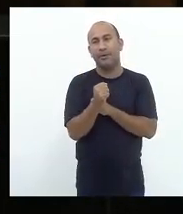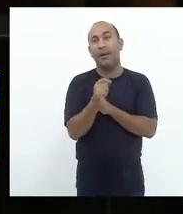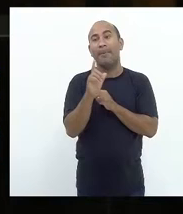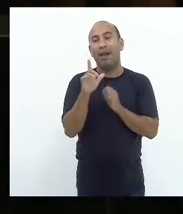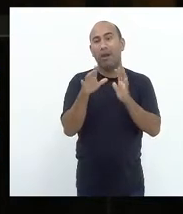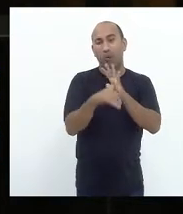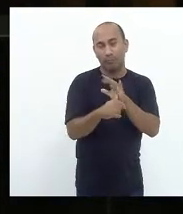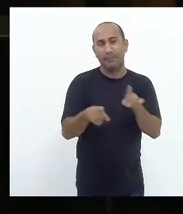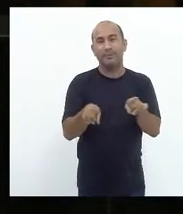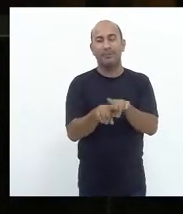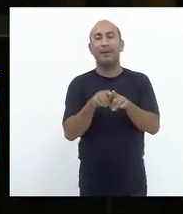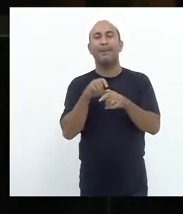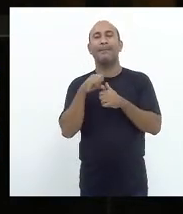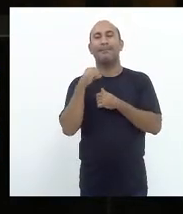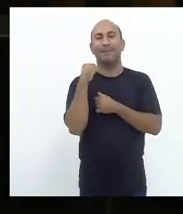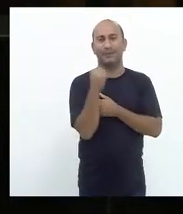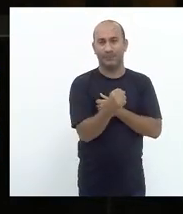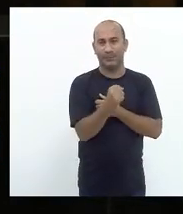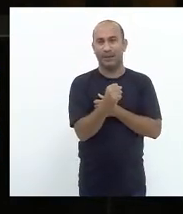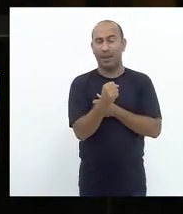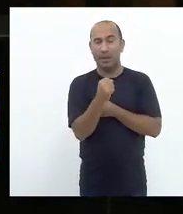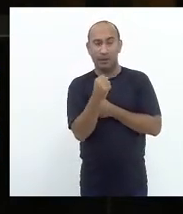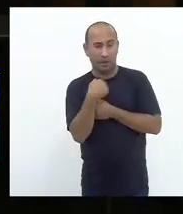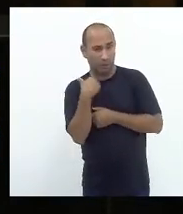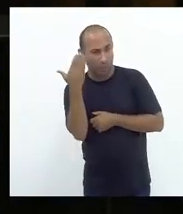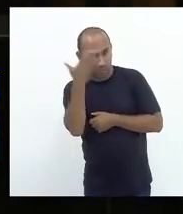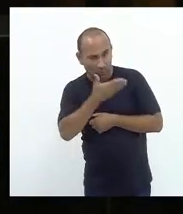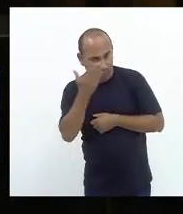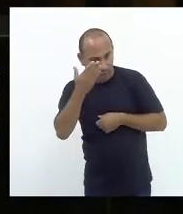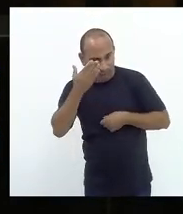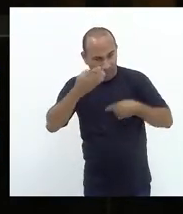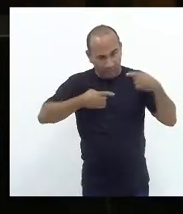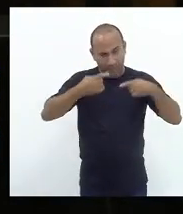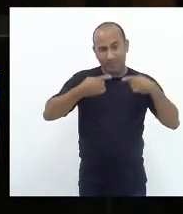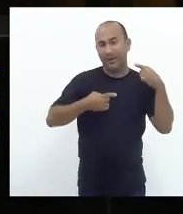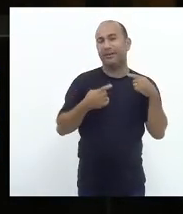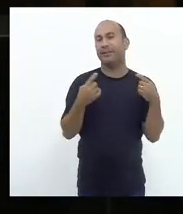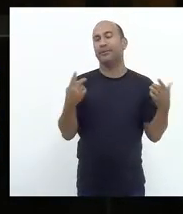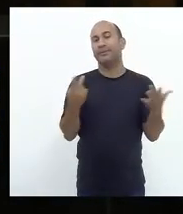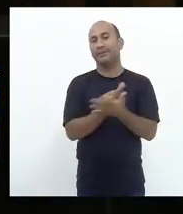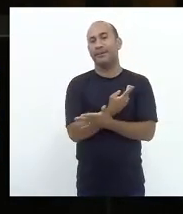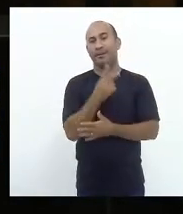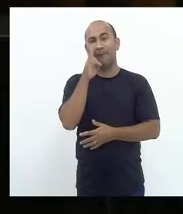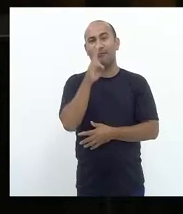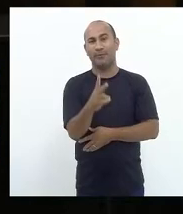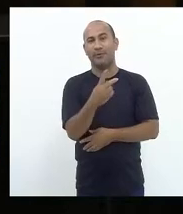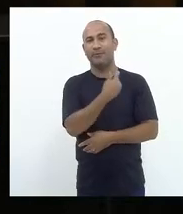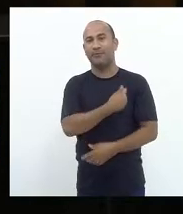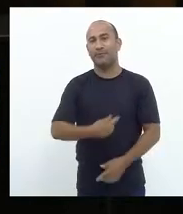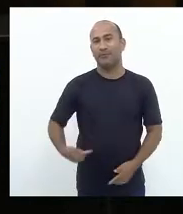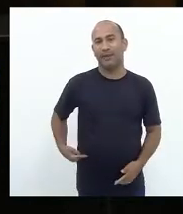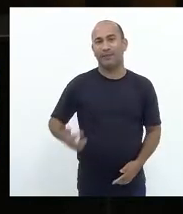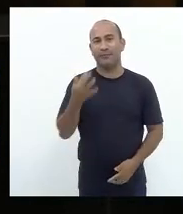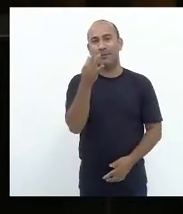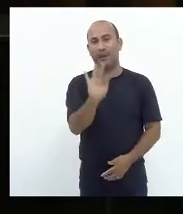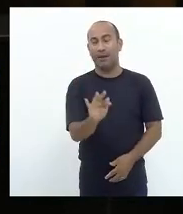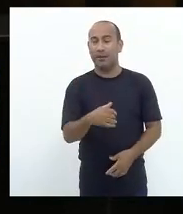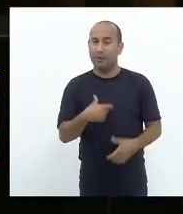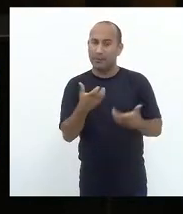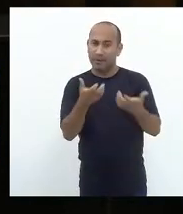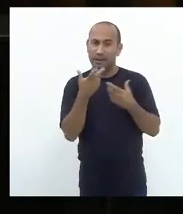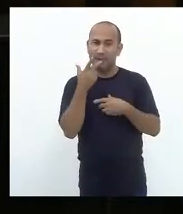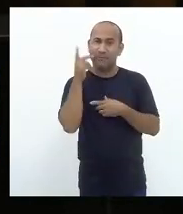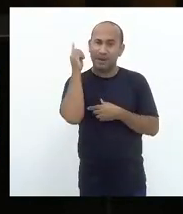debates aqui como eu tenho visto em relação ao governo federal. Então, eu quero dizer para vocês